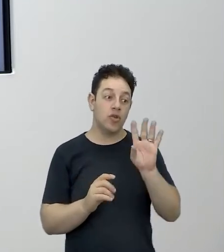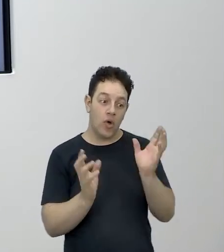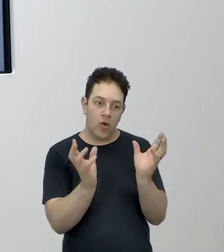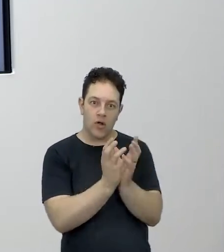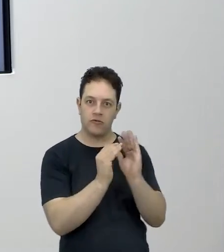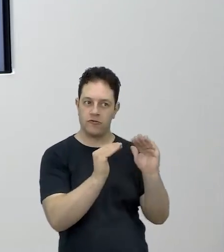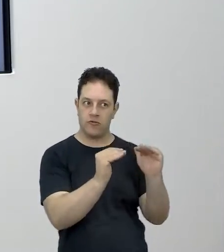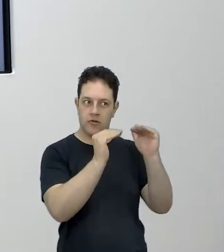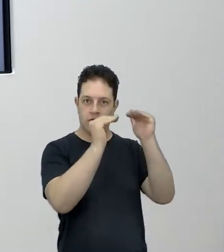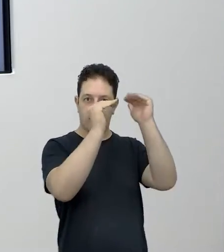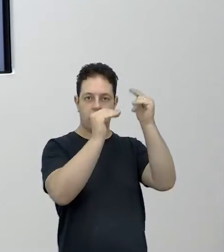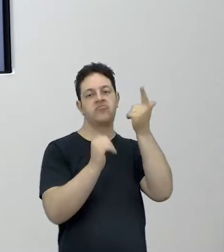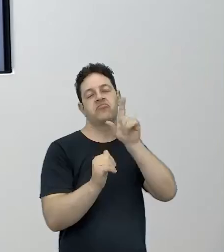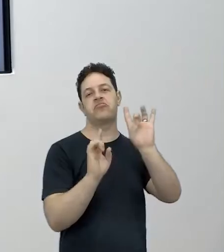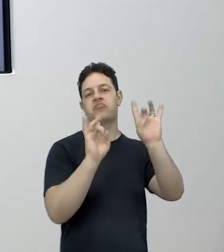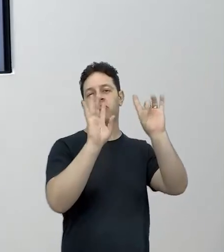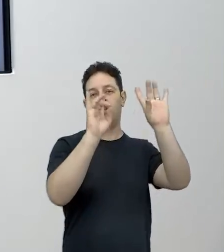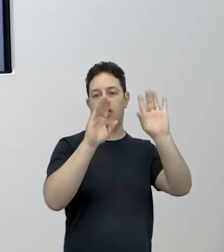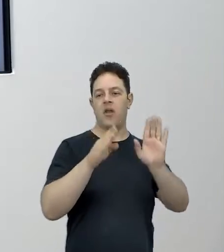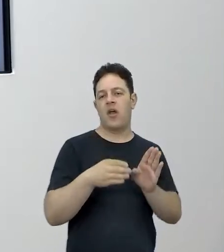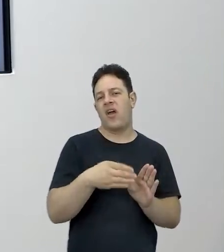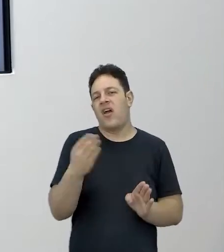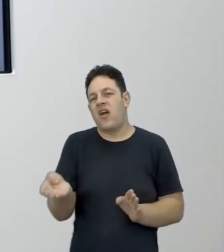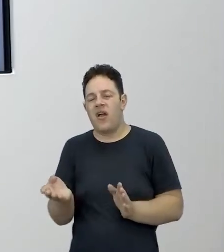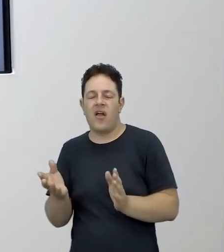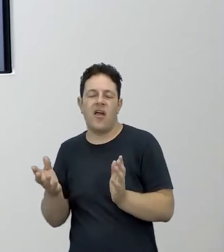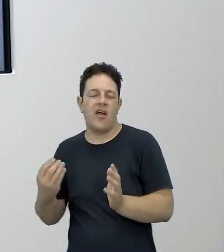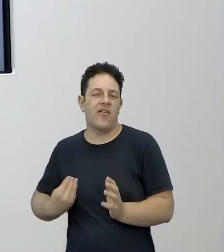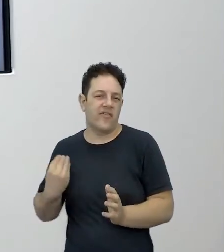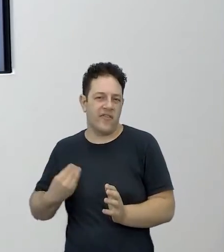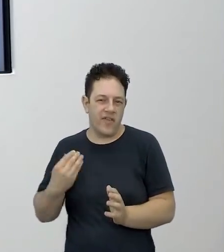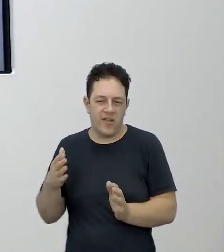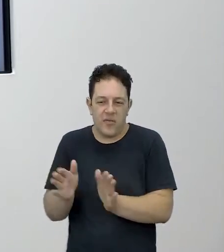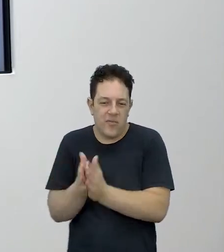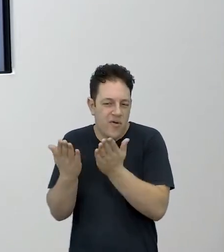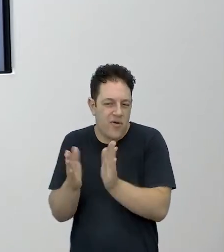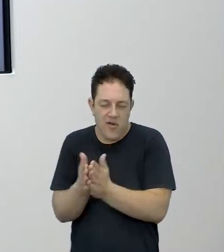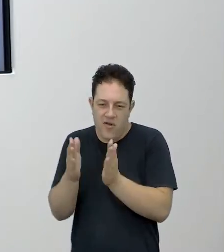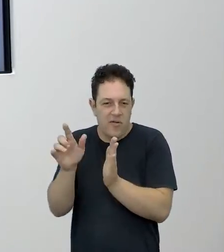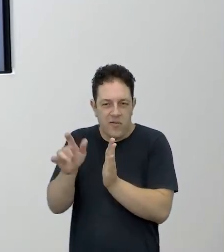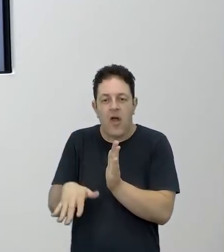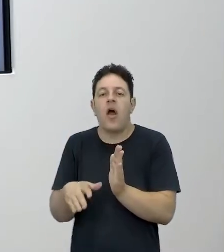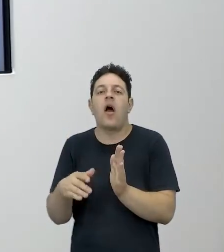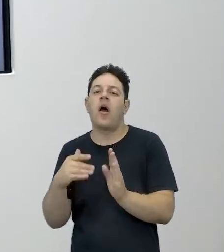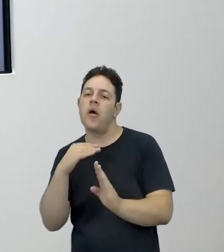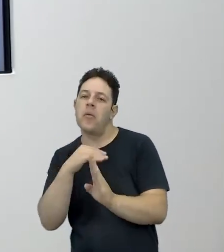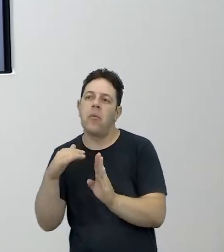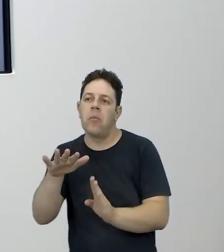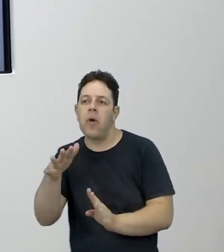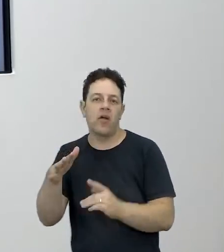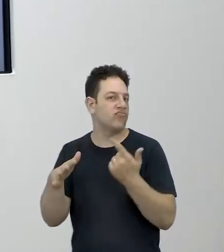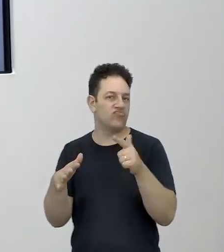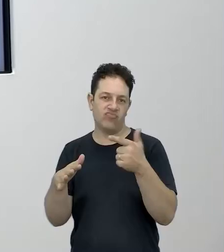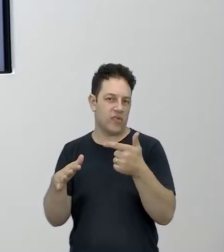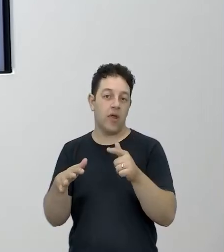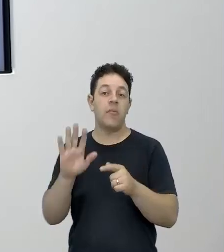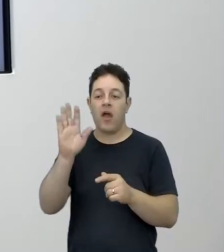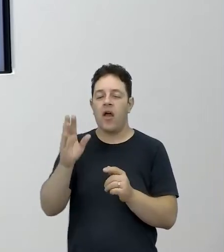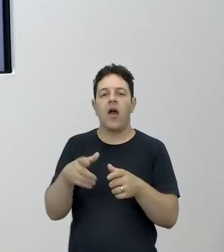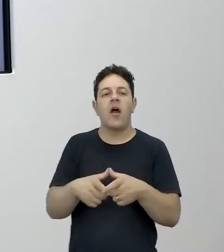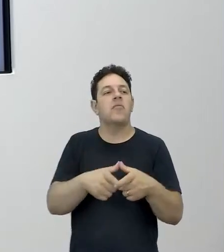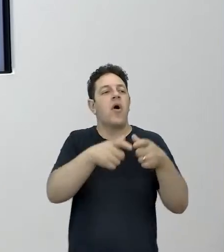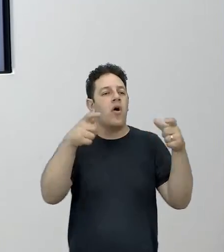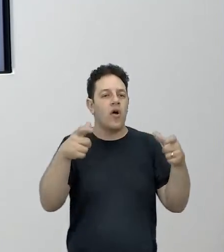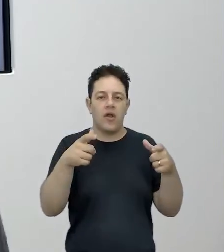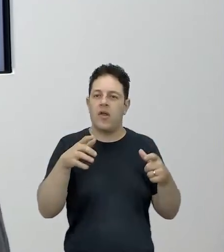luxo, enquanto boa parte do povo, a classe média é praticamente inexistente, ela é irrelevante, e boa parte do povo inserido numa sociedade de